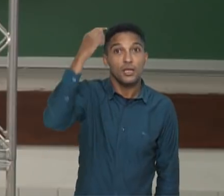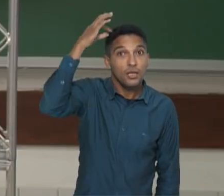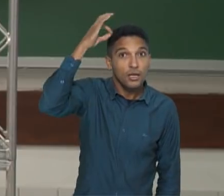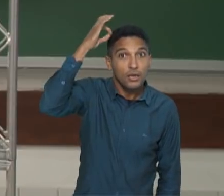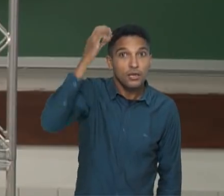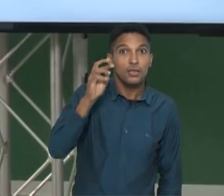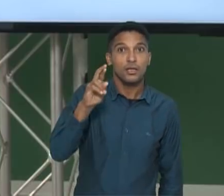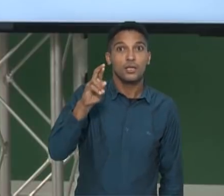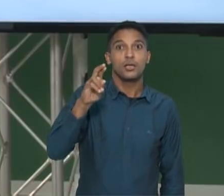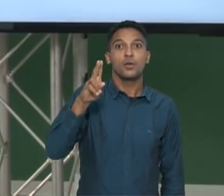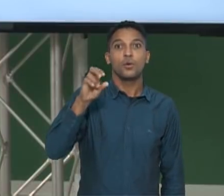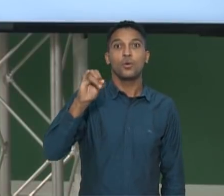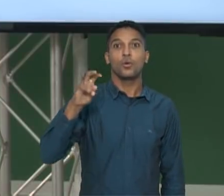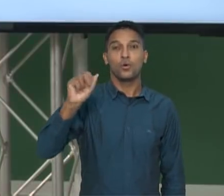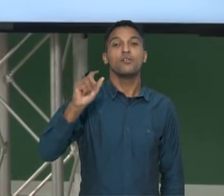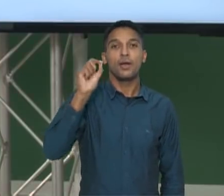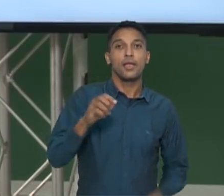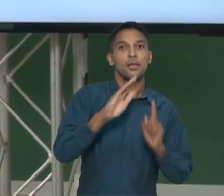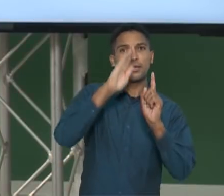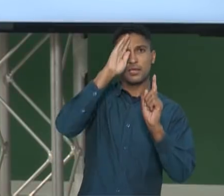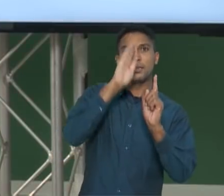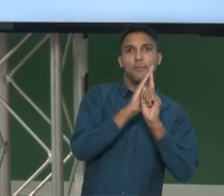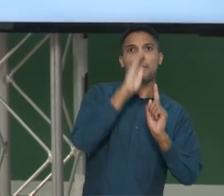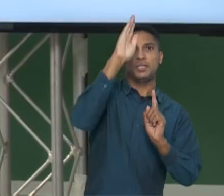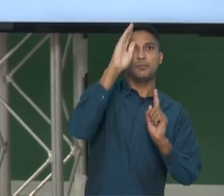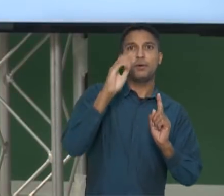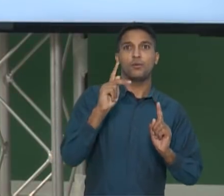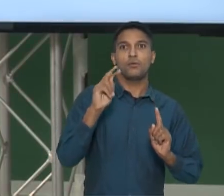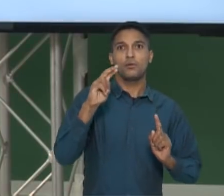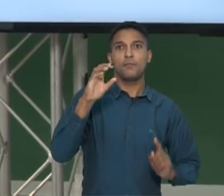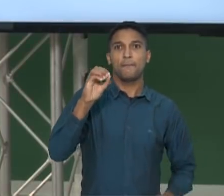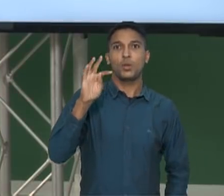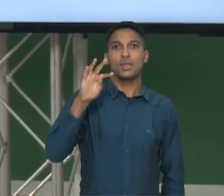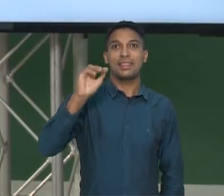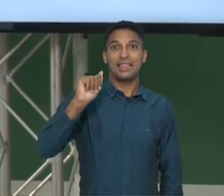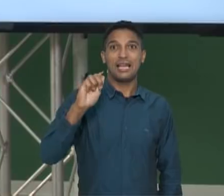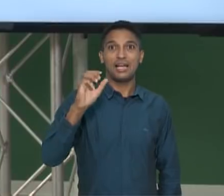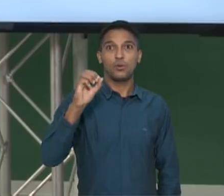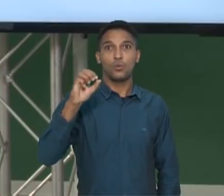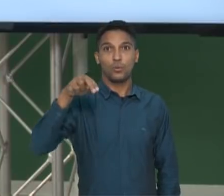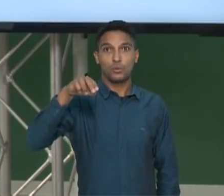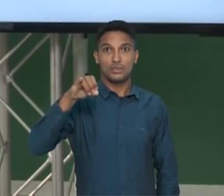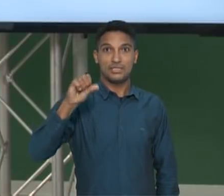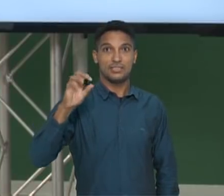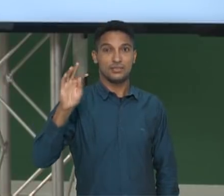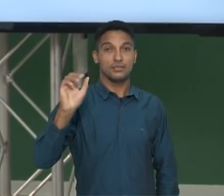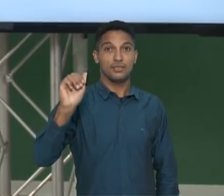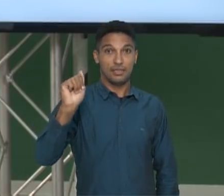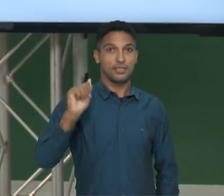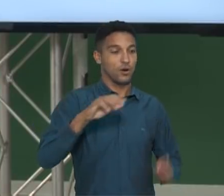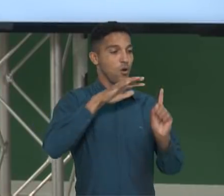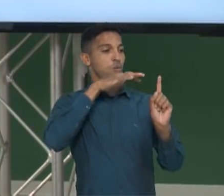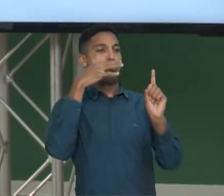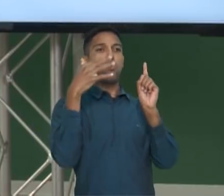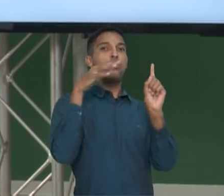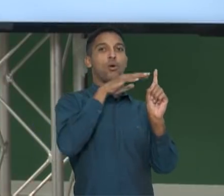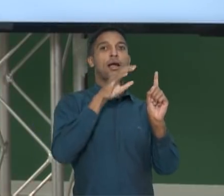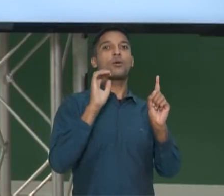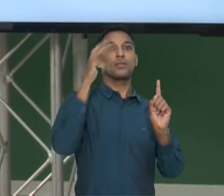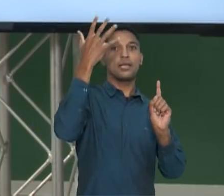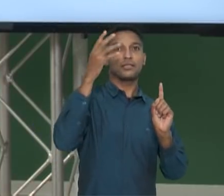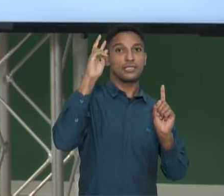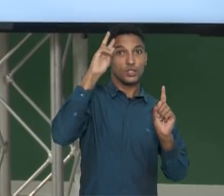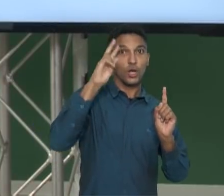personagem principal. Todo o enredo, toda a trama dos acontecimentos ocorre em função dela, certo? Então, quem marcou a letra A